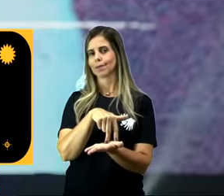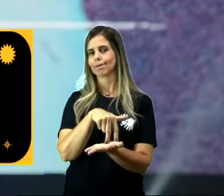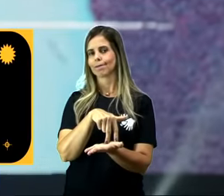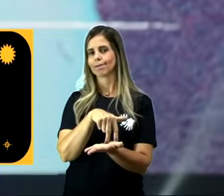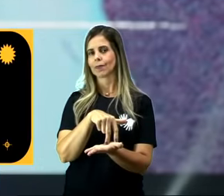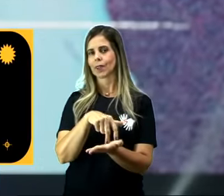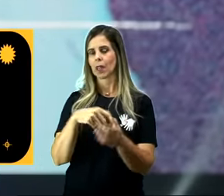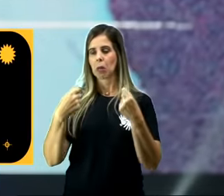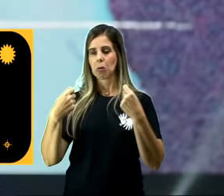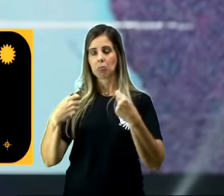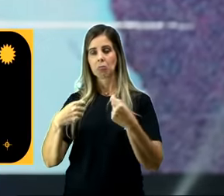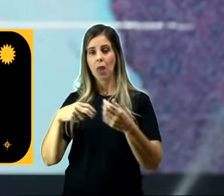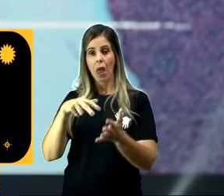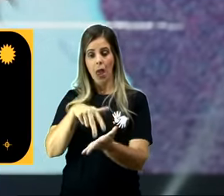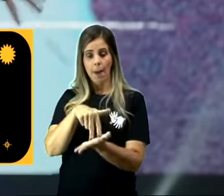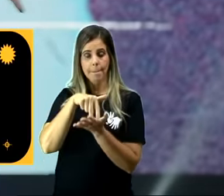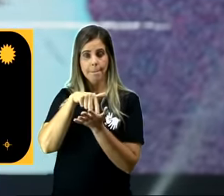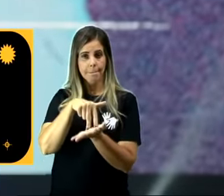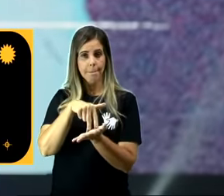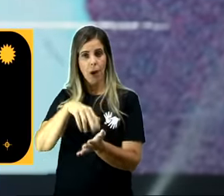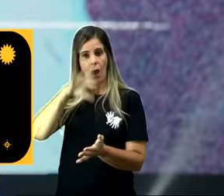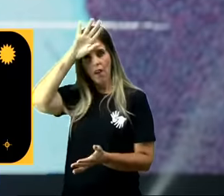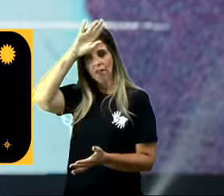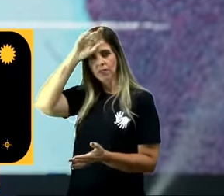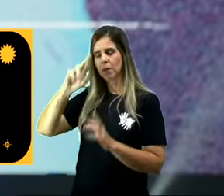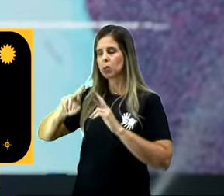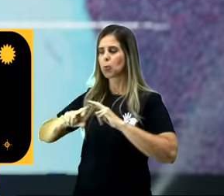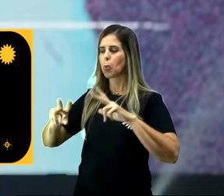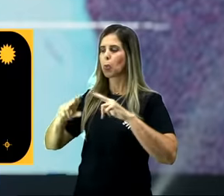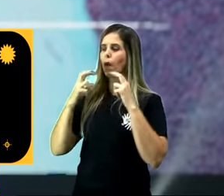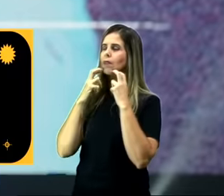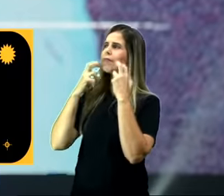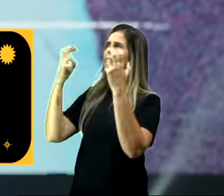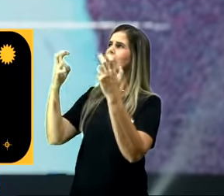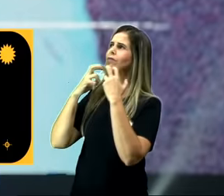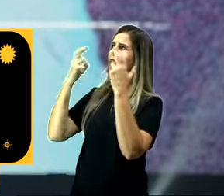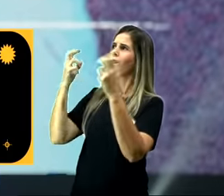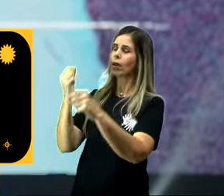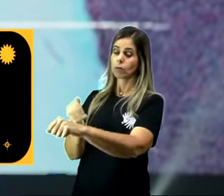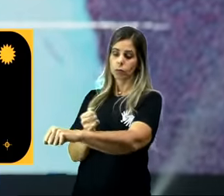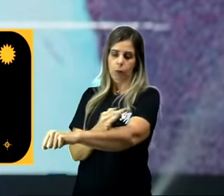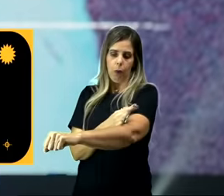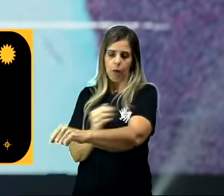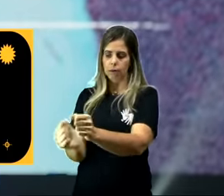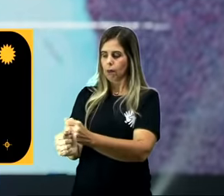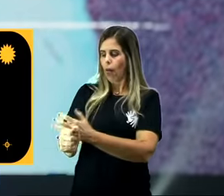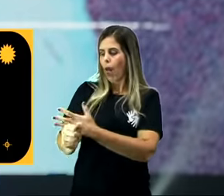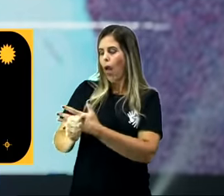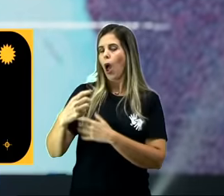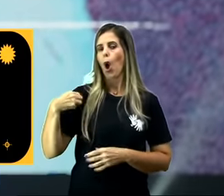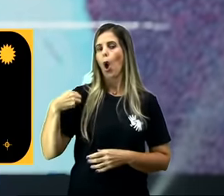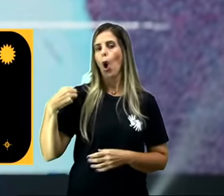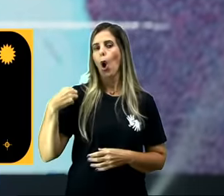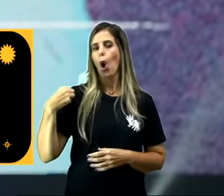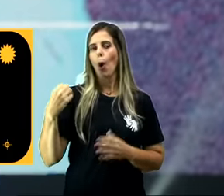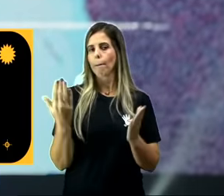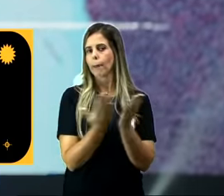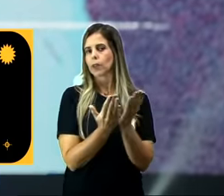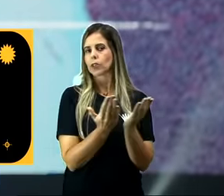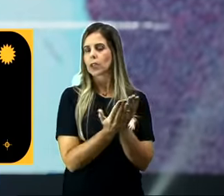grito, avivamento não é um mover de corpo, não é uma roupinha, eu tenho roupa de avivamento. Avivamento não é ficar lendo